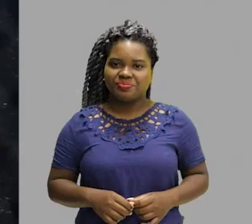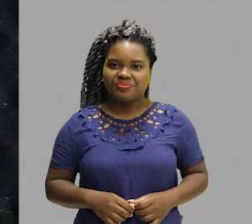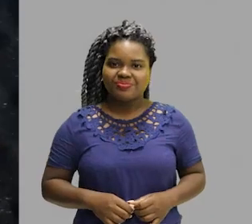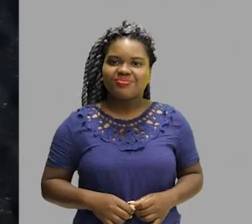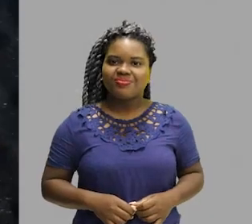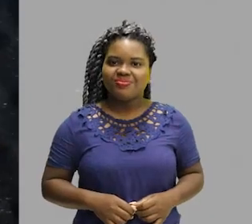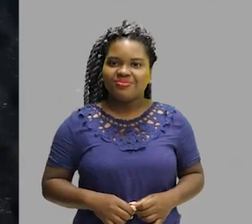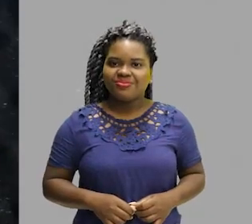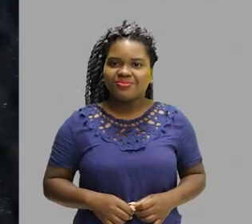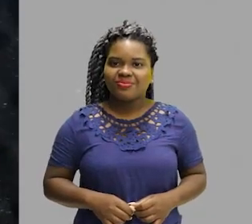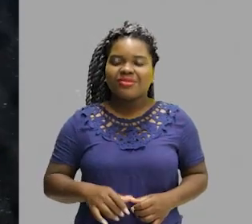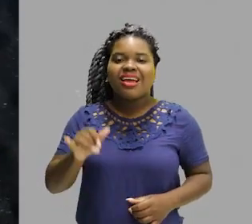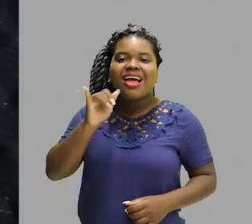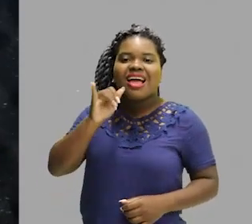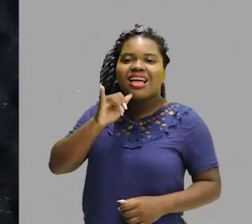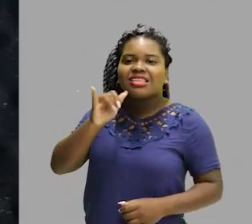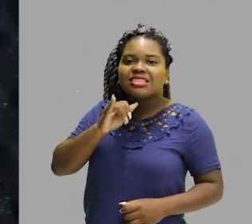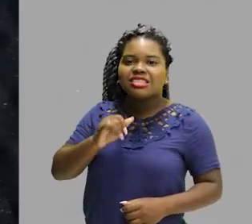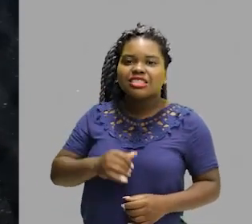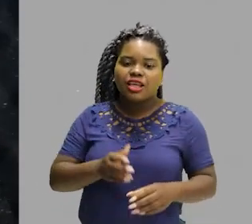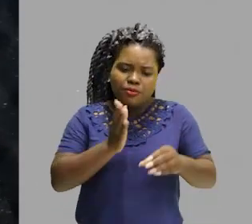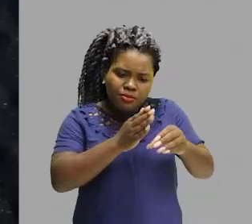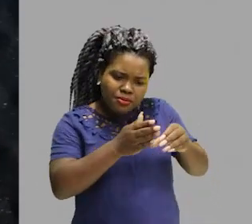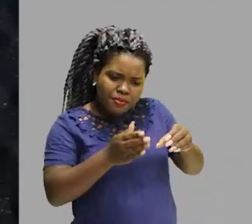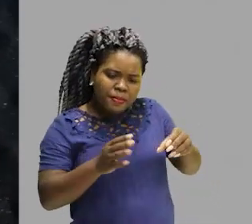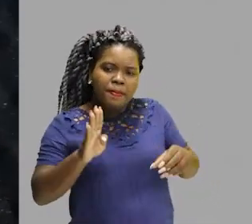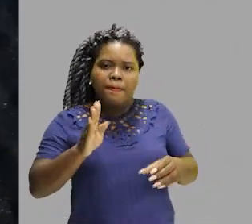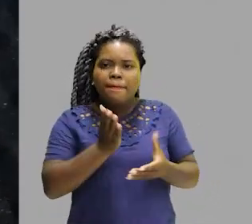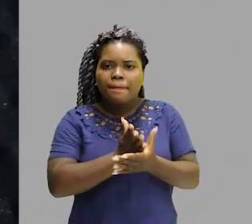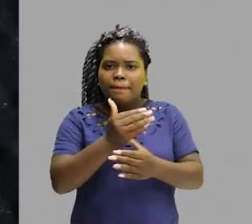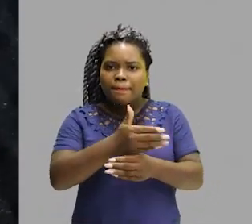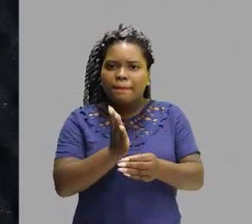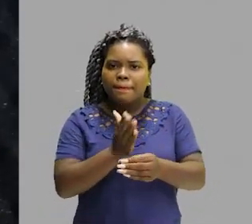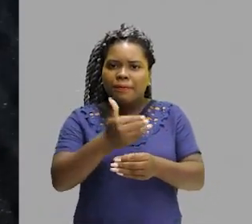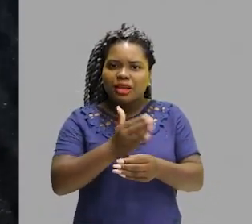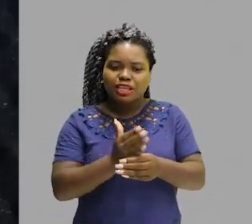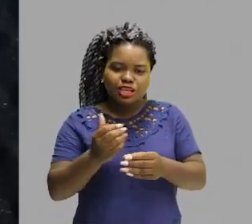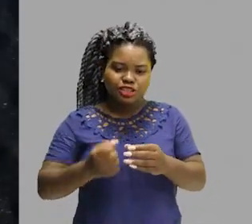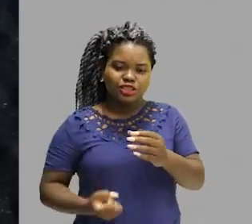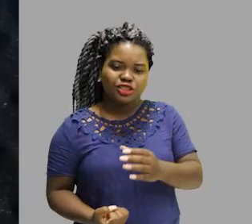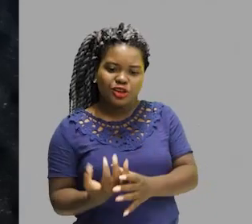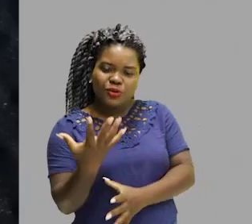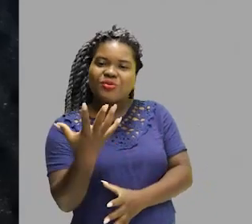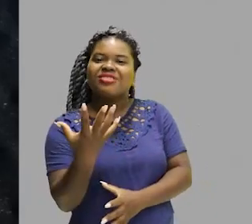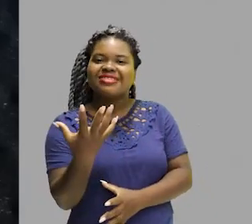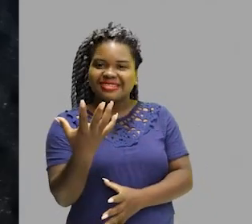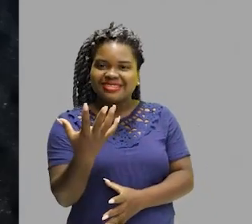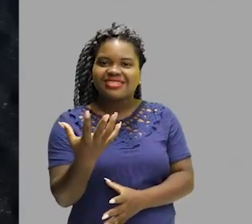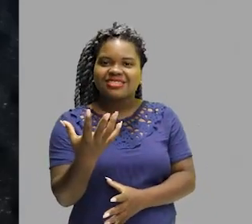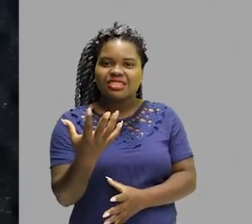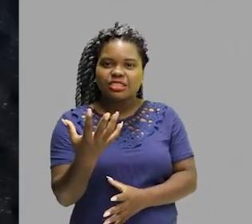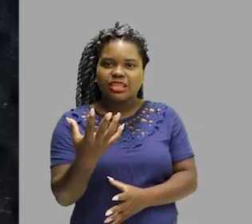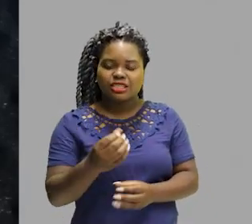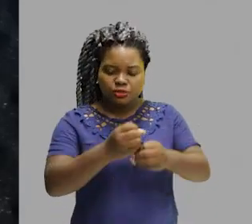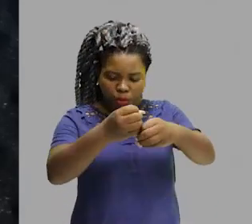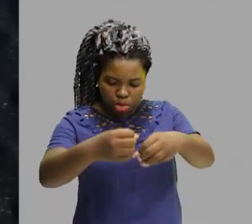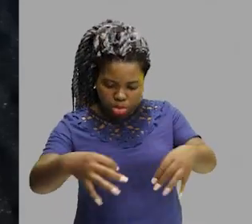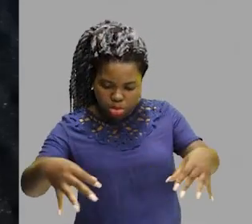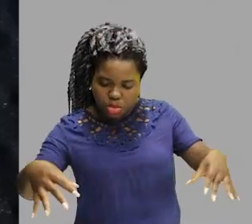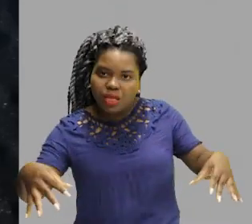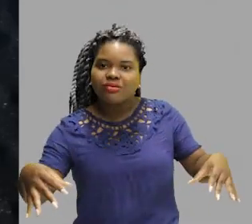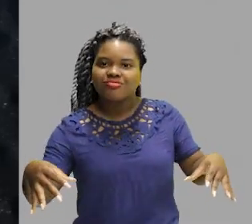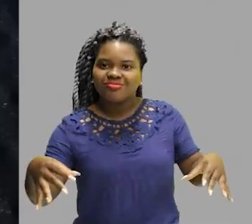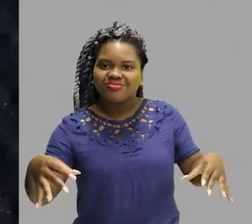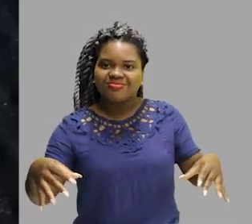chão. Mamãezinha, quando dorme, põe a mão no coração. Essas rimas, assim, normais que nós